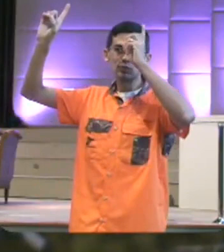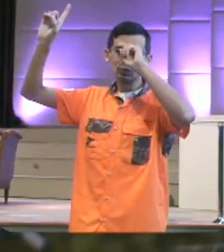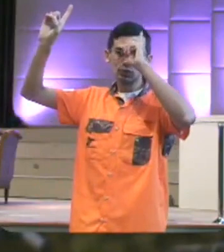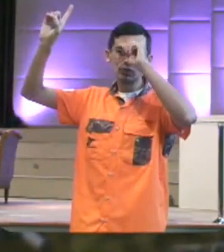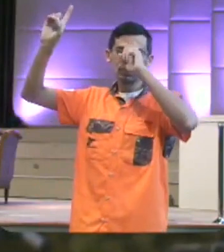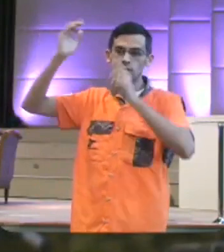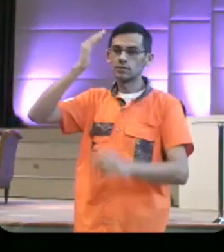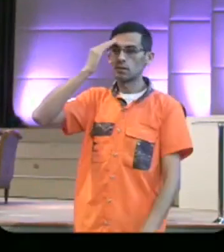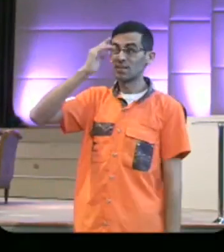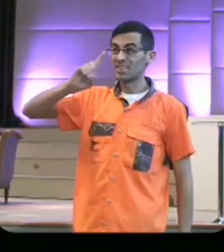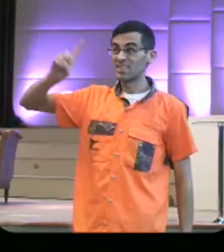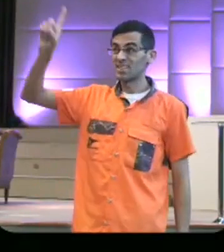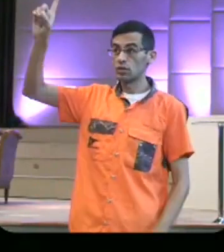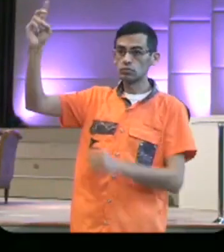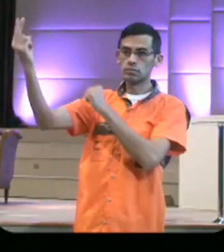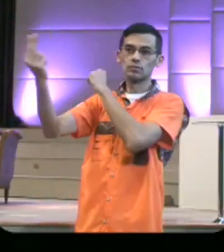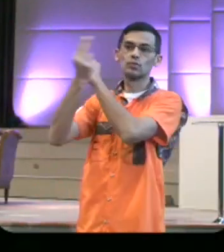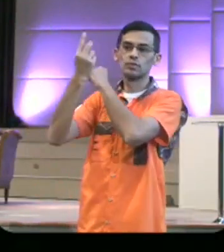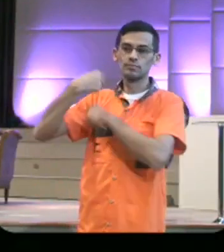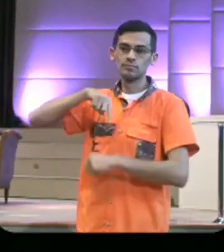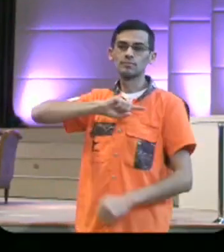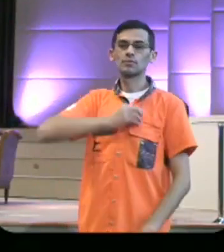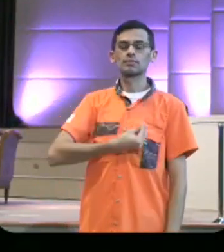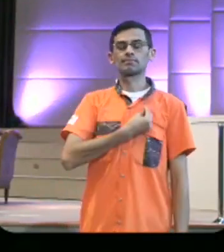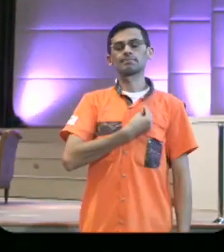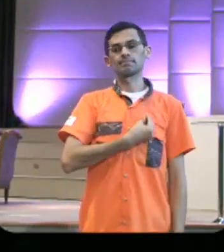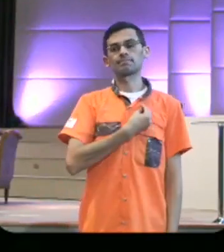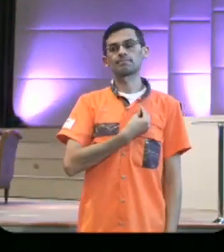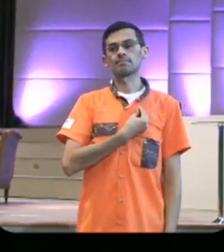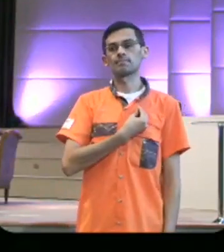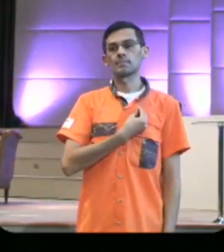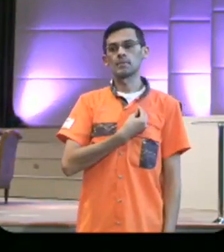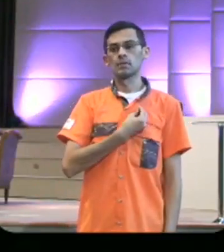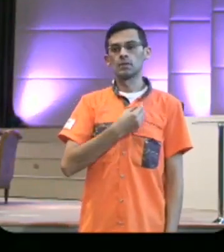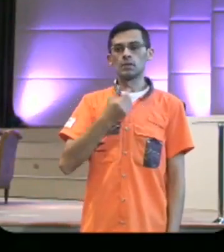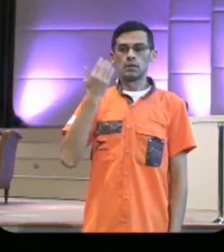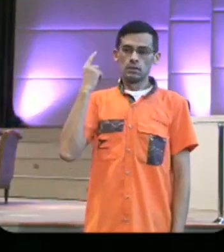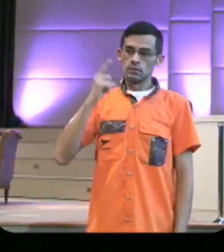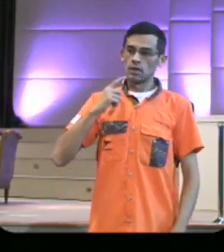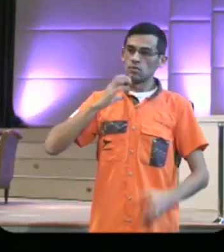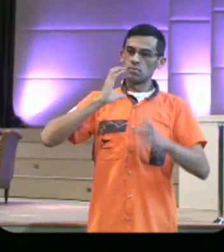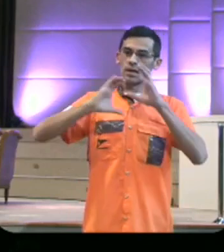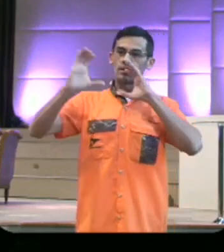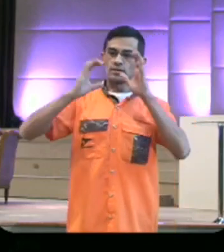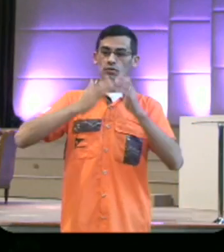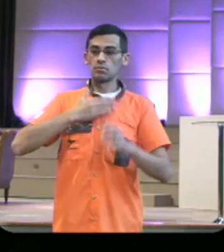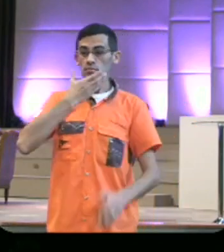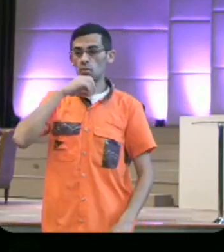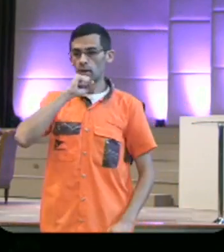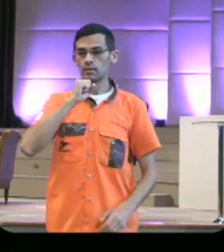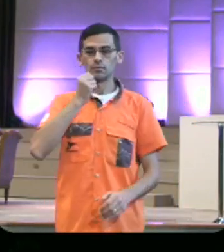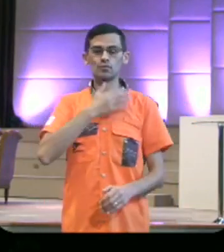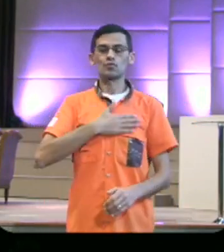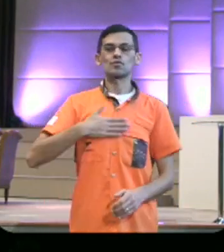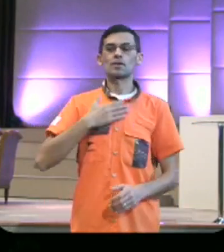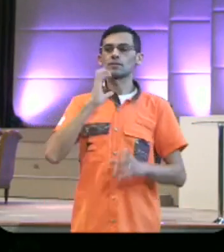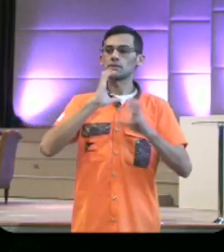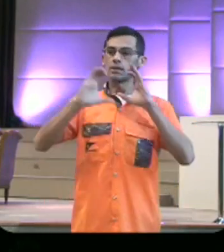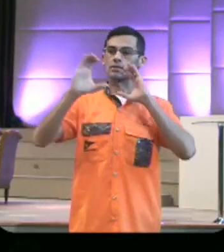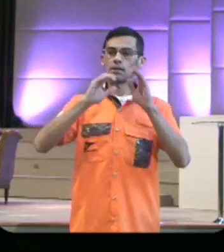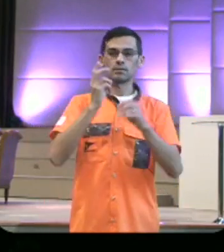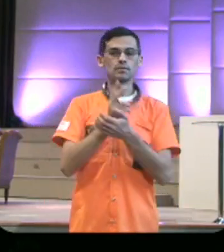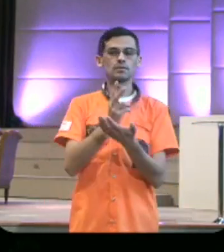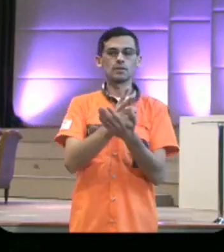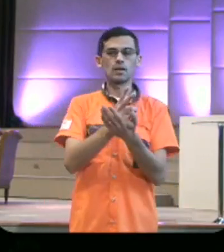e saber quem é que cuida de nós. Tinha uma canção que meu pai gostava de cantar.